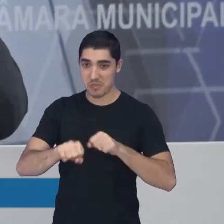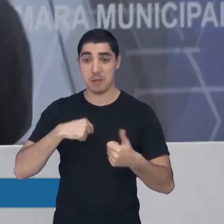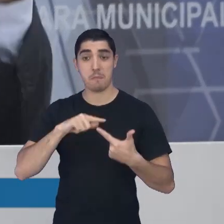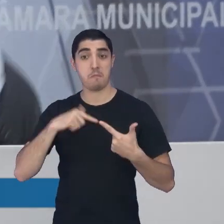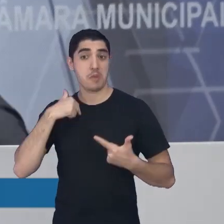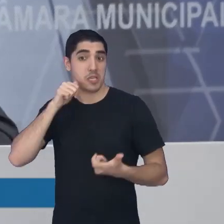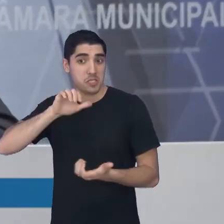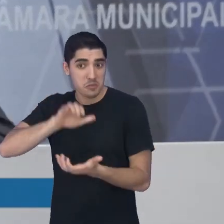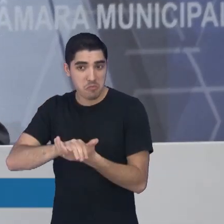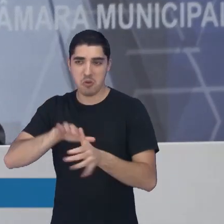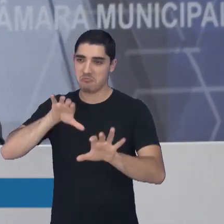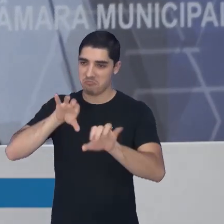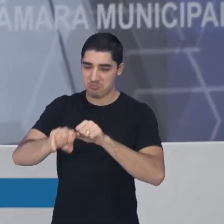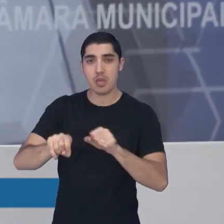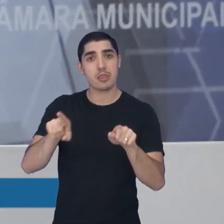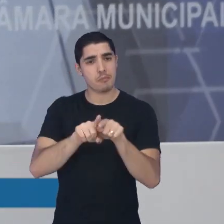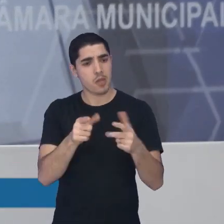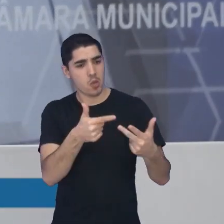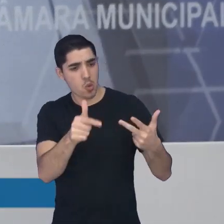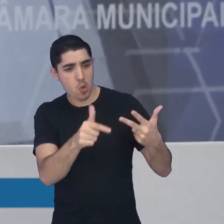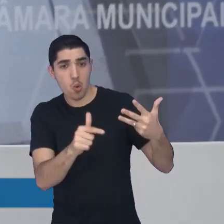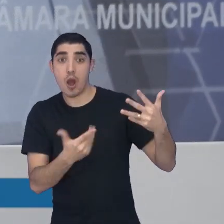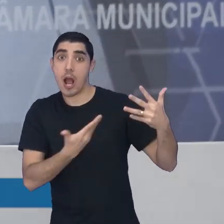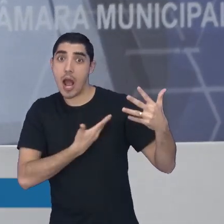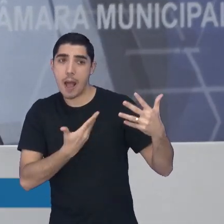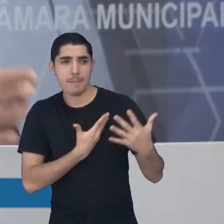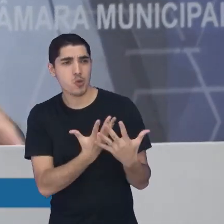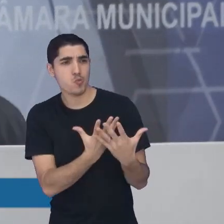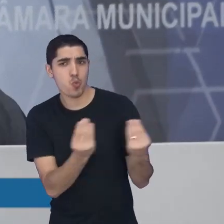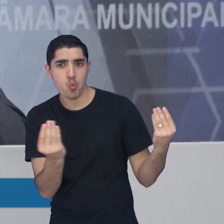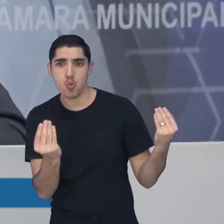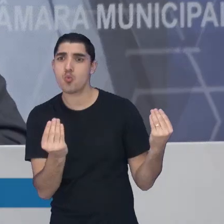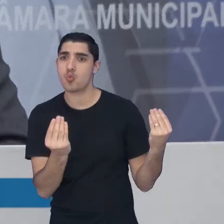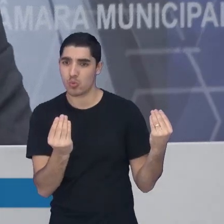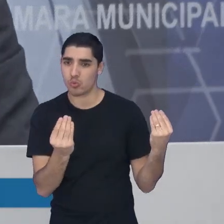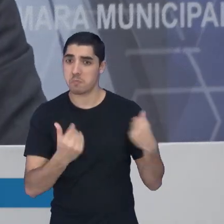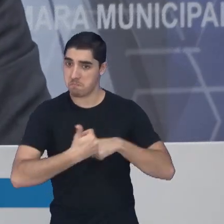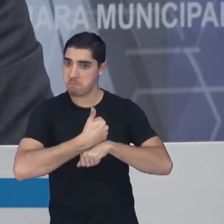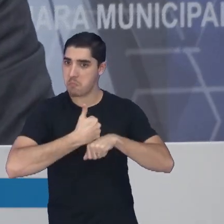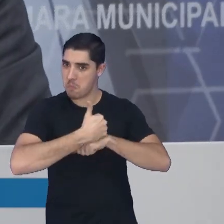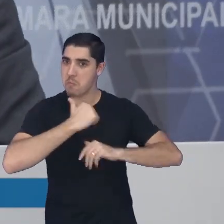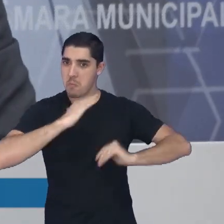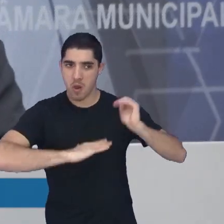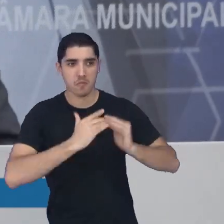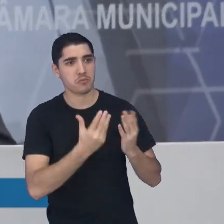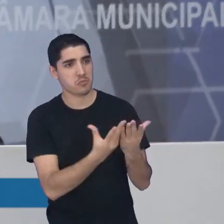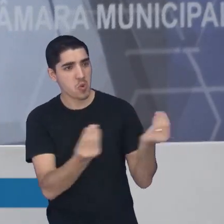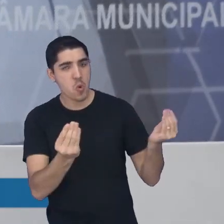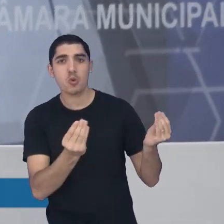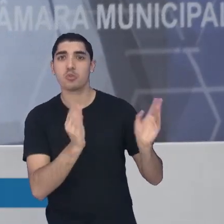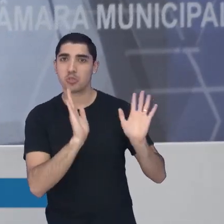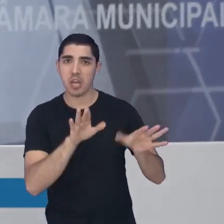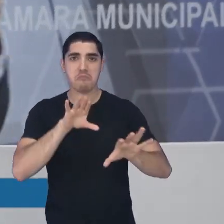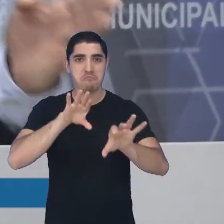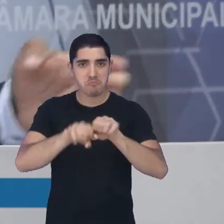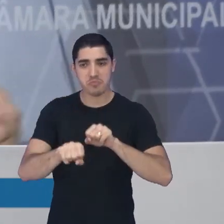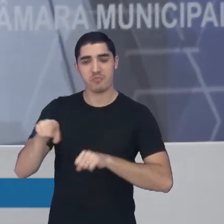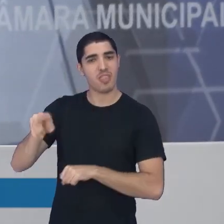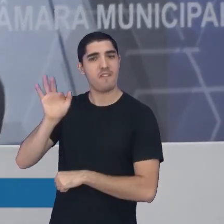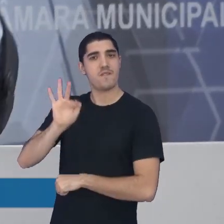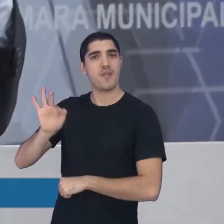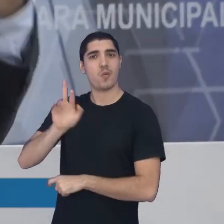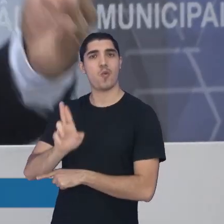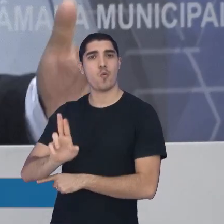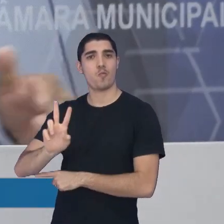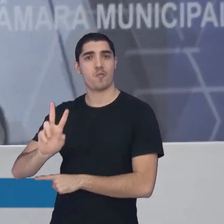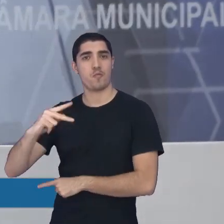outros colegas que eu tenho também na minha vida profissional e pessoal, que se formaram na Univap,